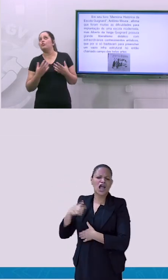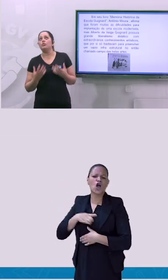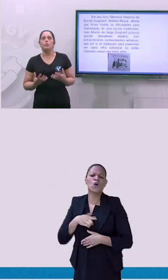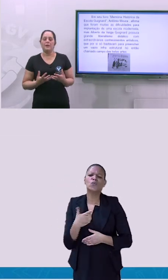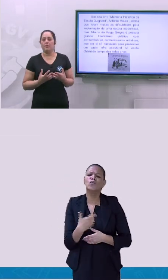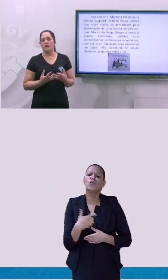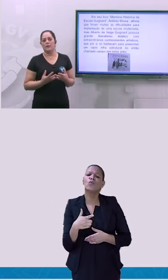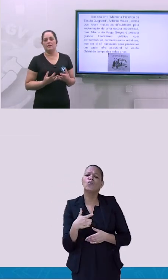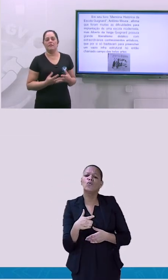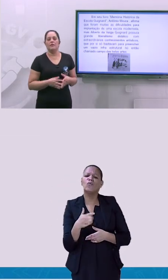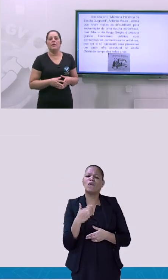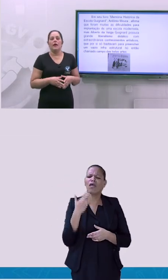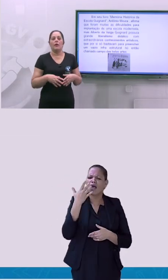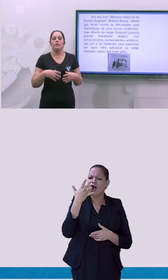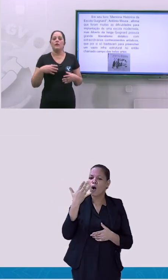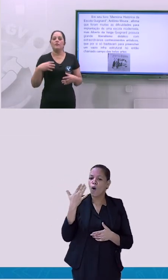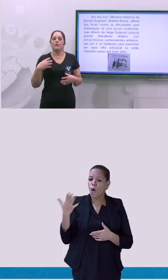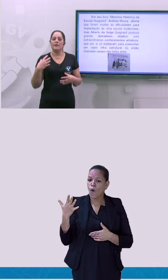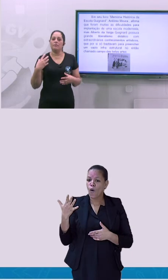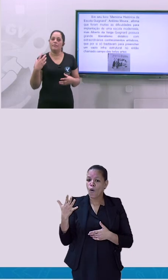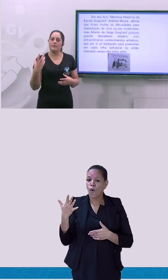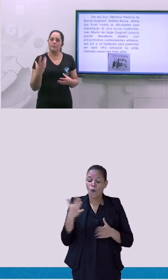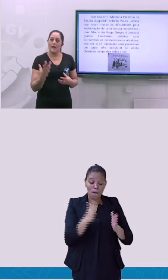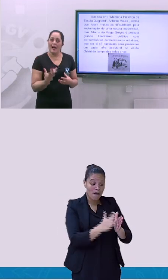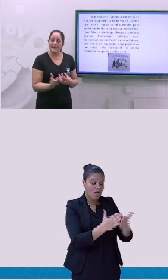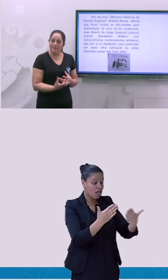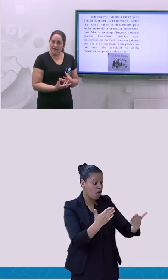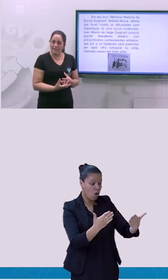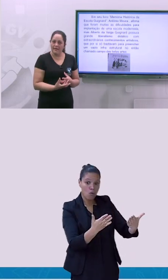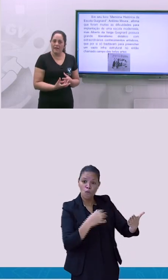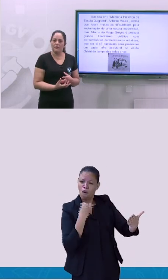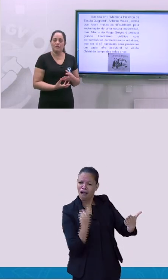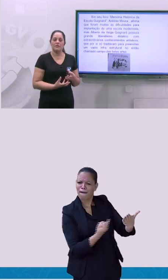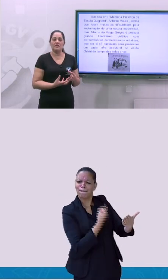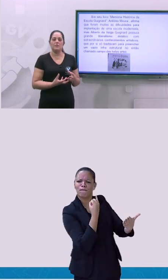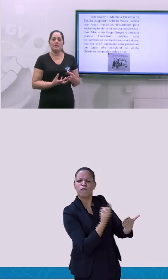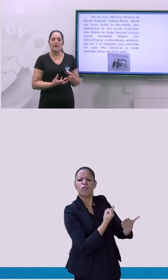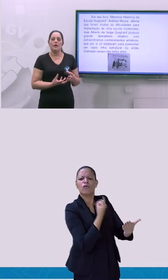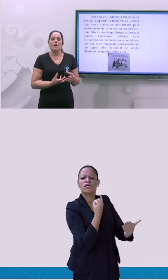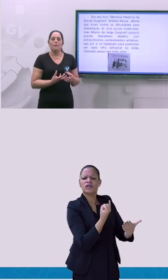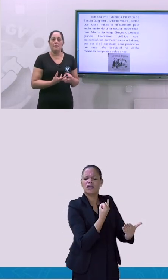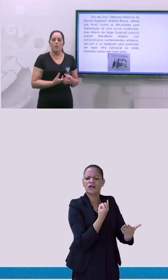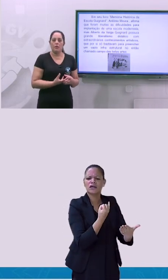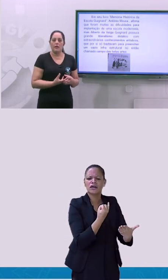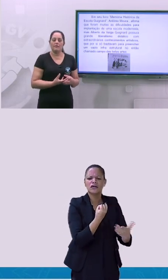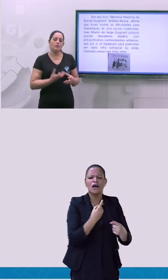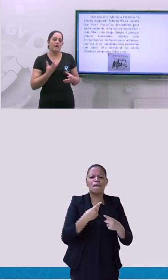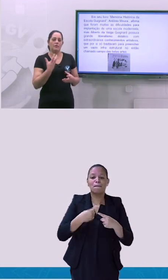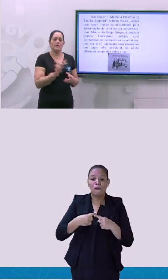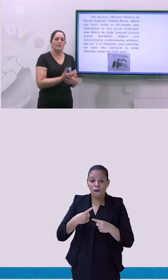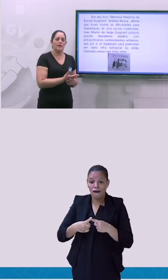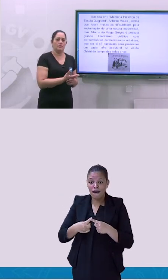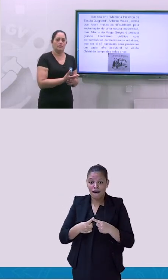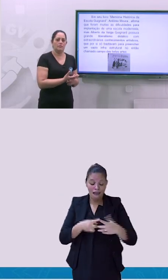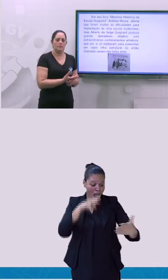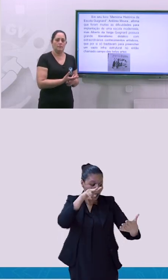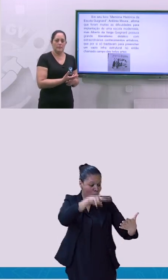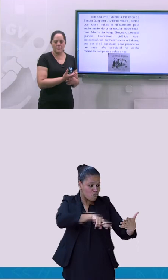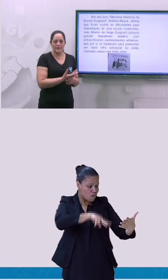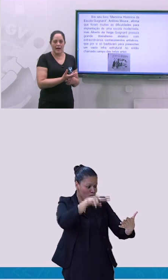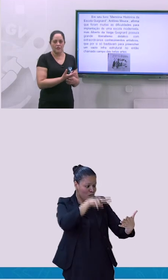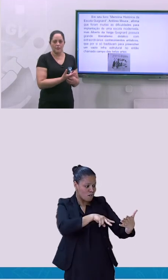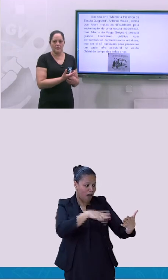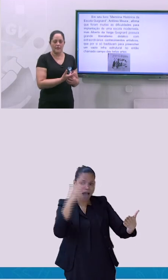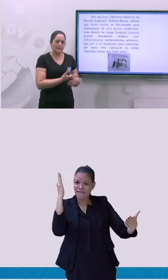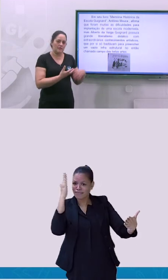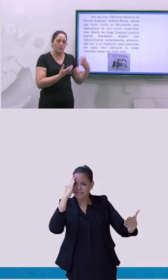livro de suma importância, é um livro que, através dele, nós conseguimos ter memórias do que aconteceu